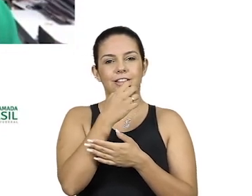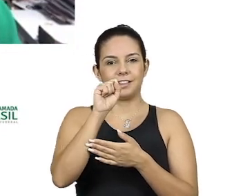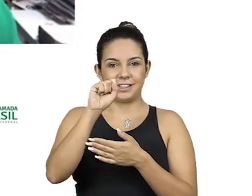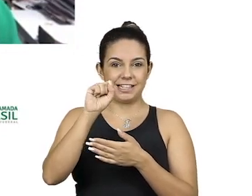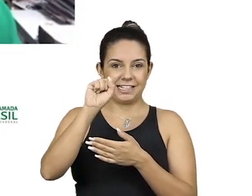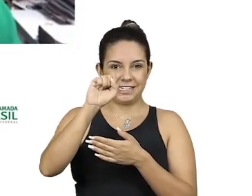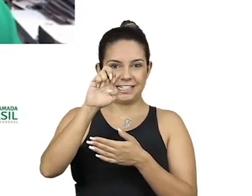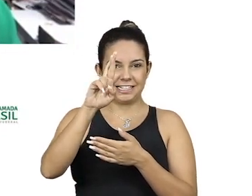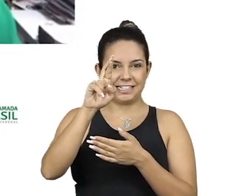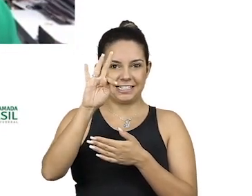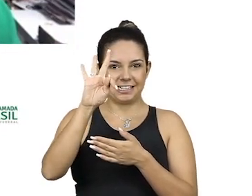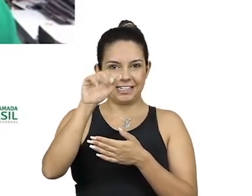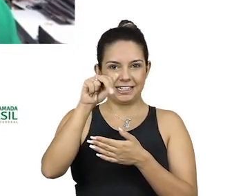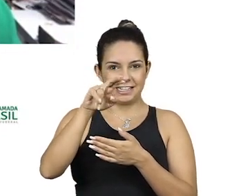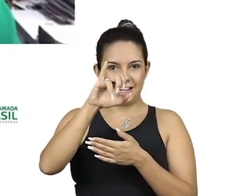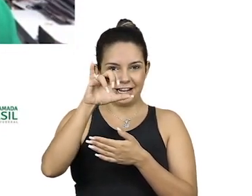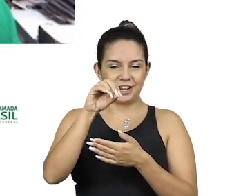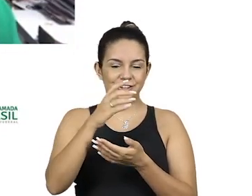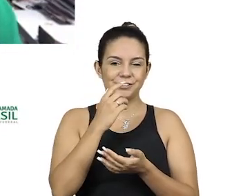possivelmente, sertanejos.